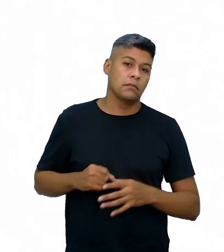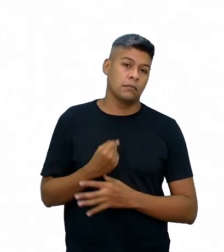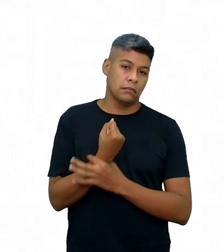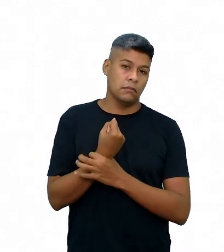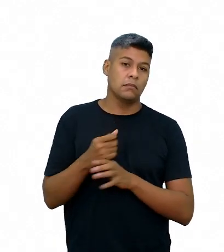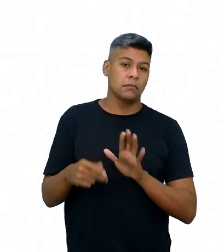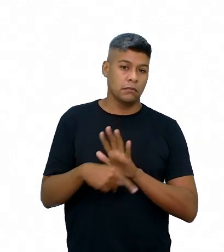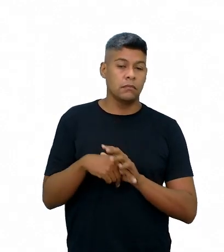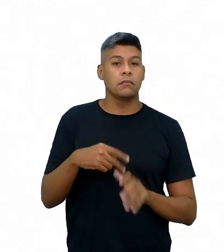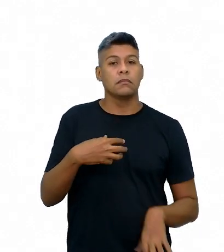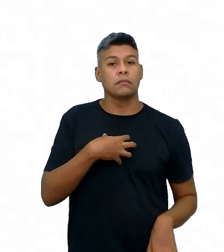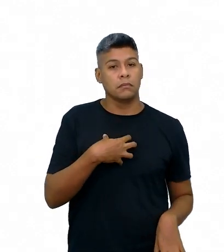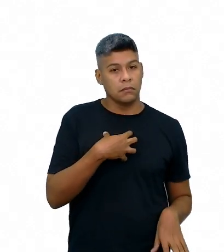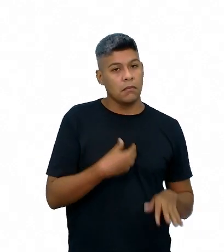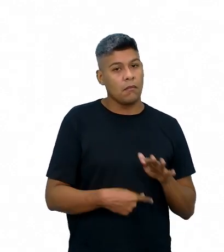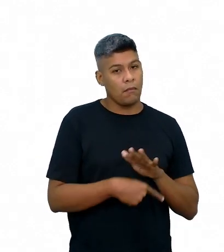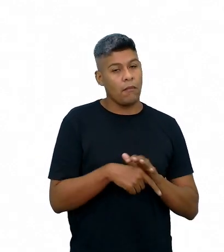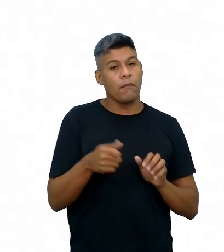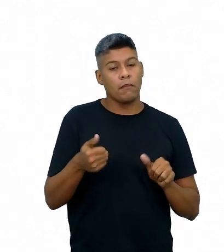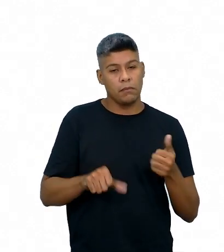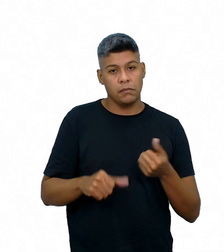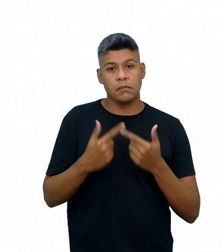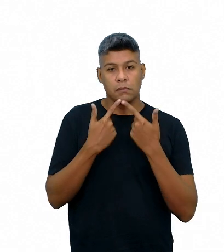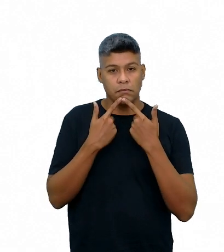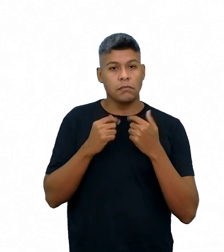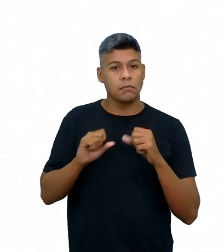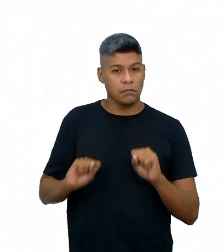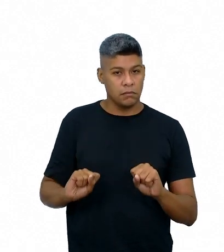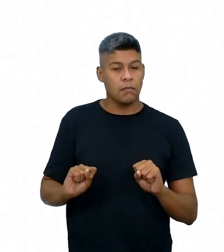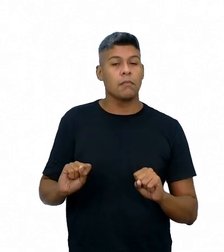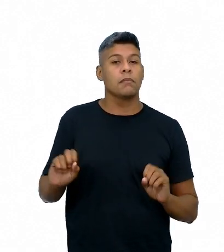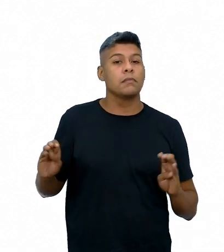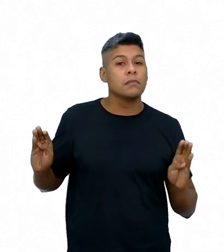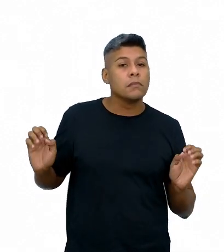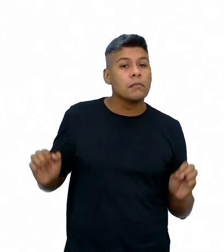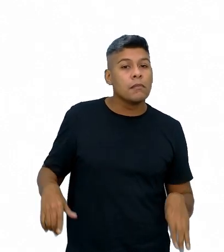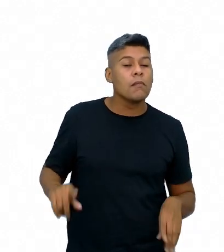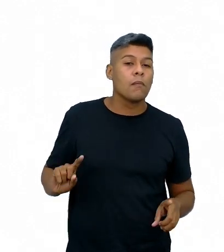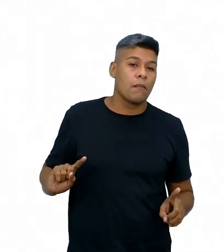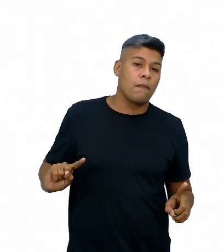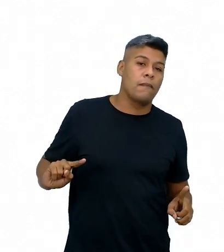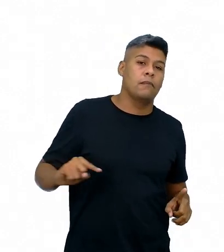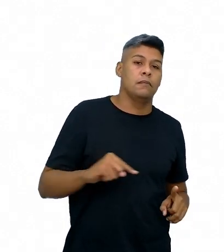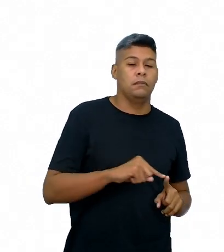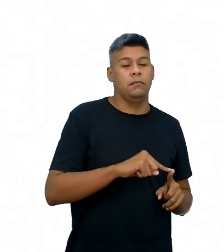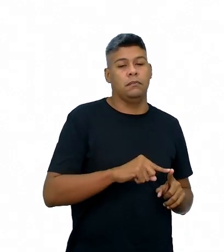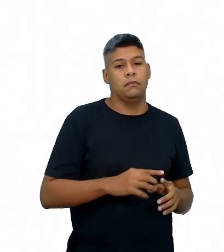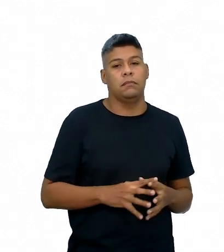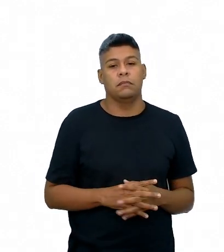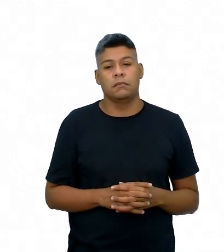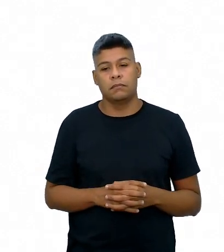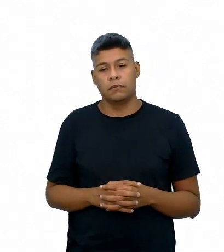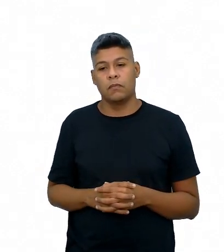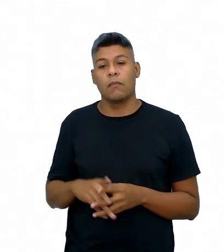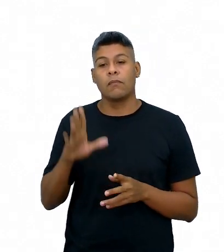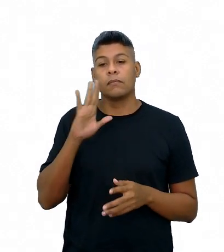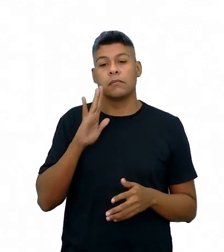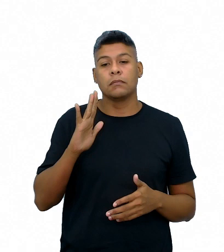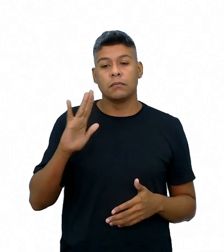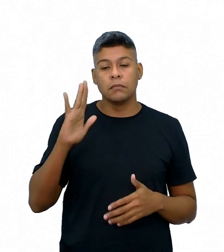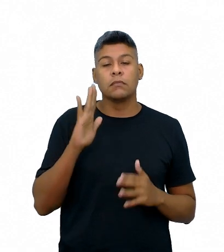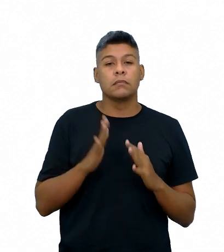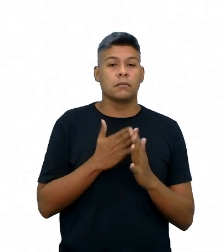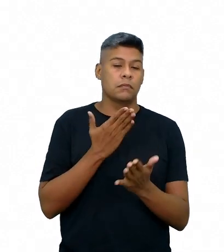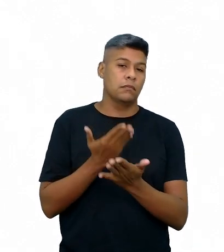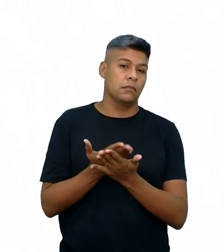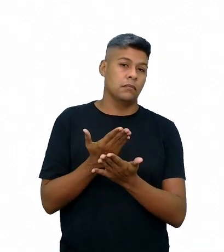esses sentidos através de uma análise linguística bem objetiva também. Priorização das